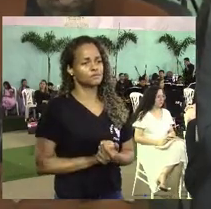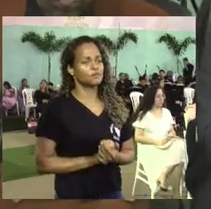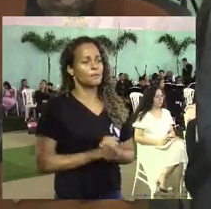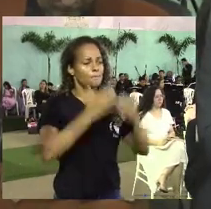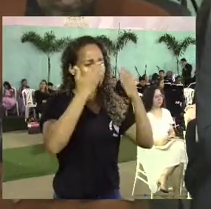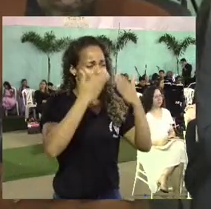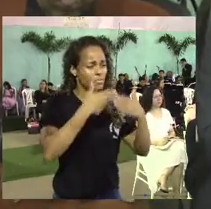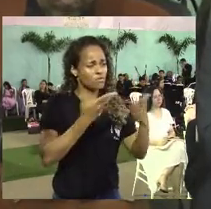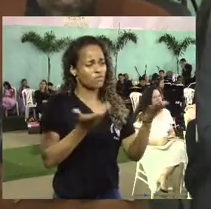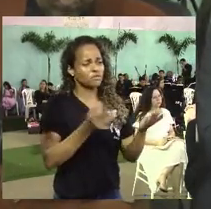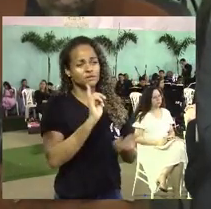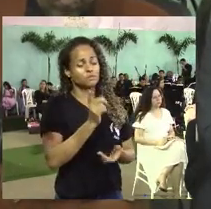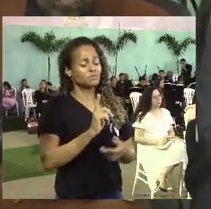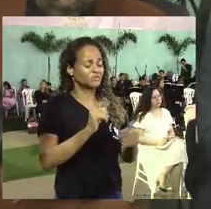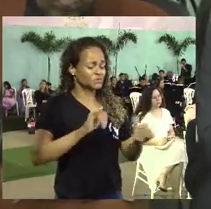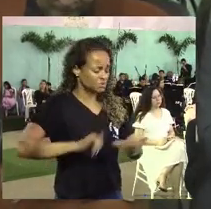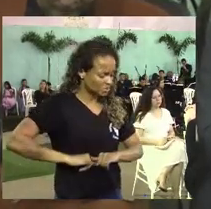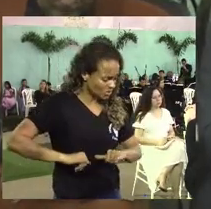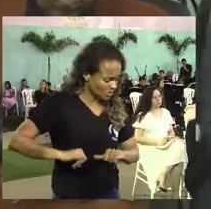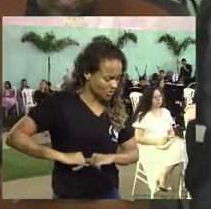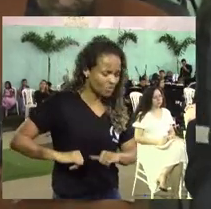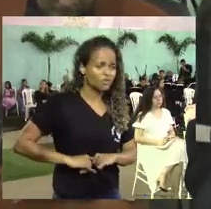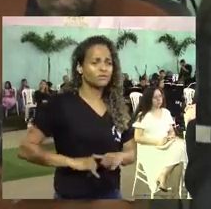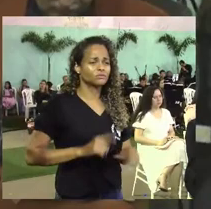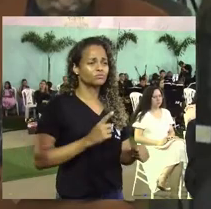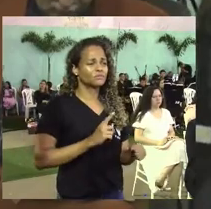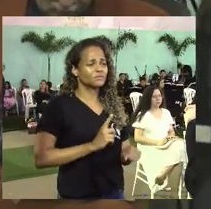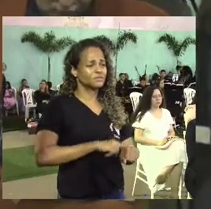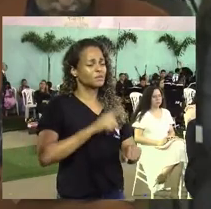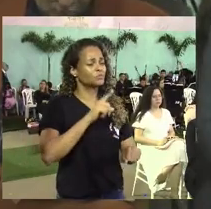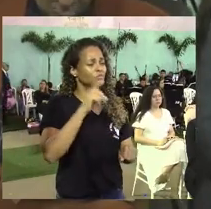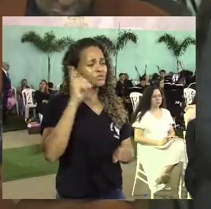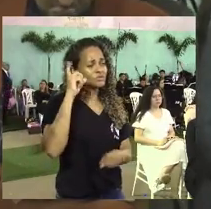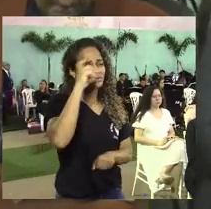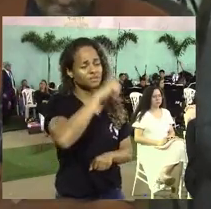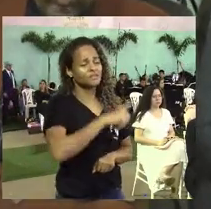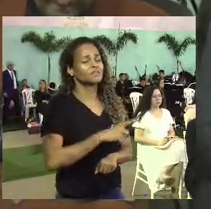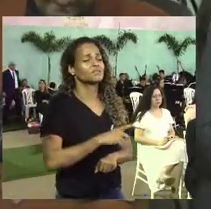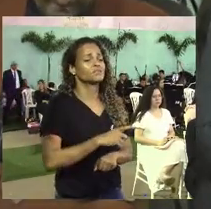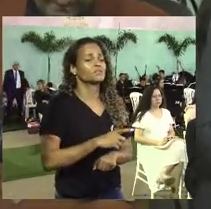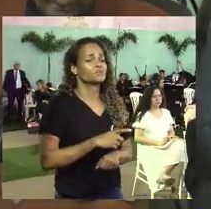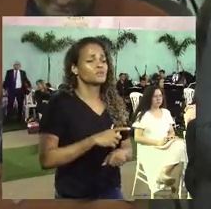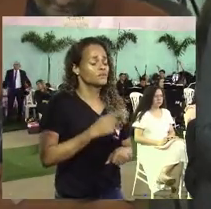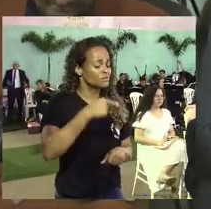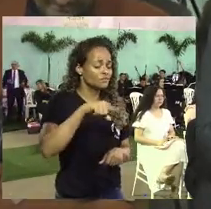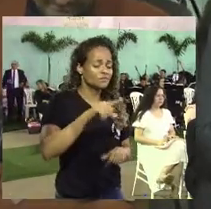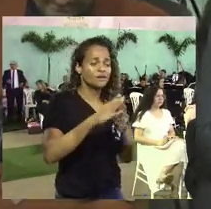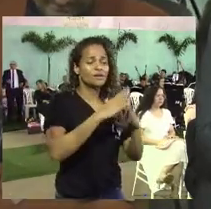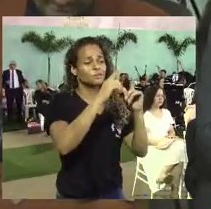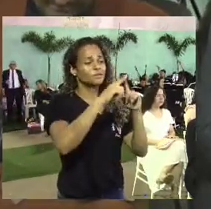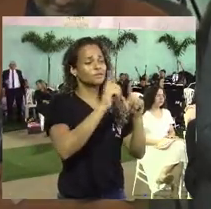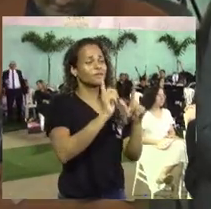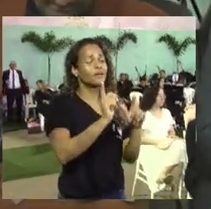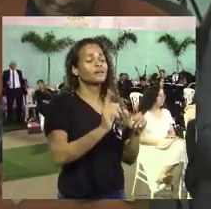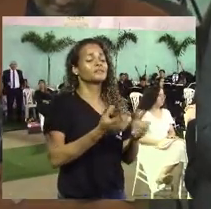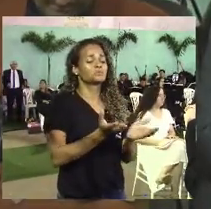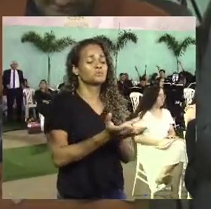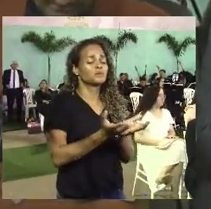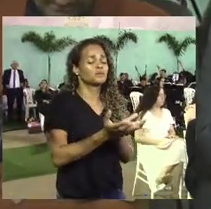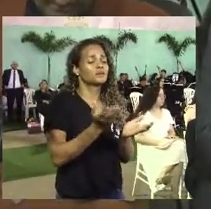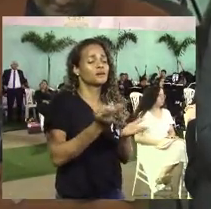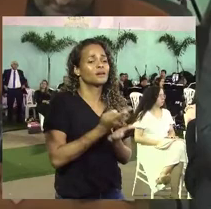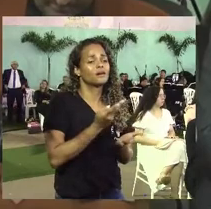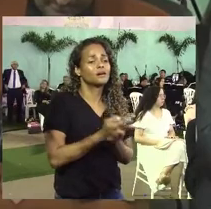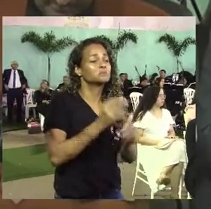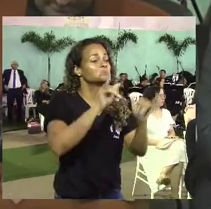prova estão vivendo os tempos tenebrosos porque não estão levando a mensagem da cruz